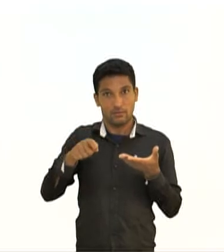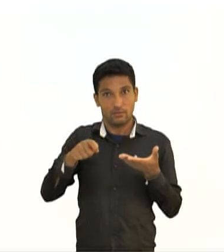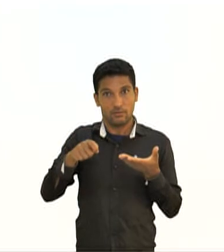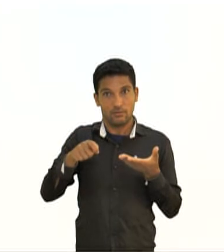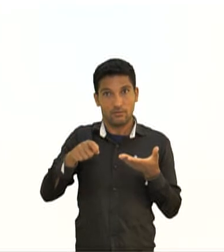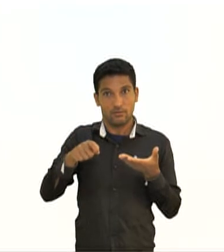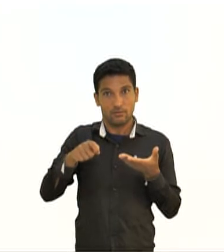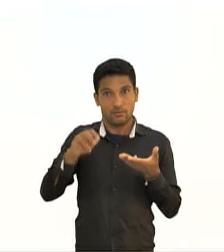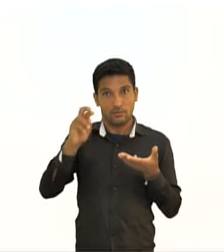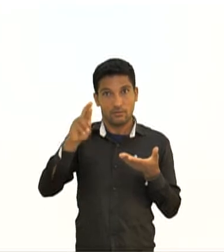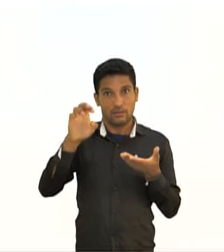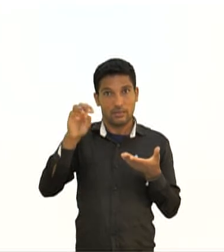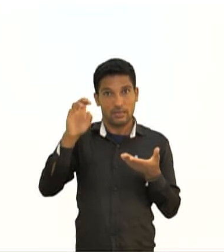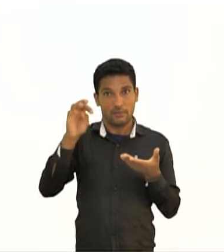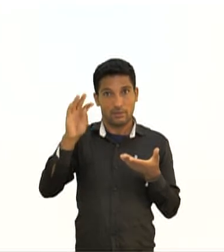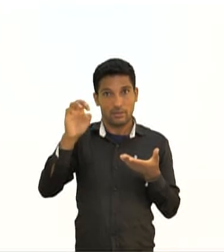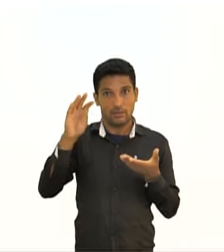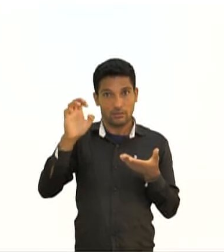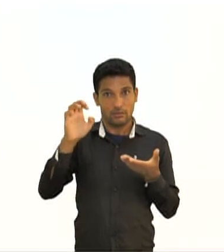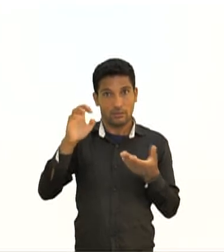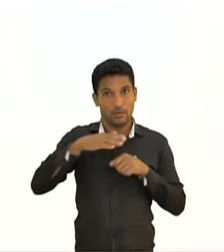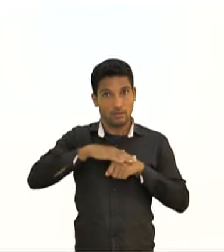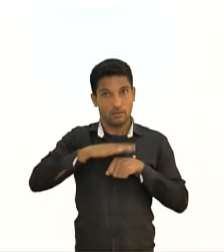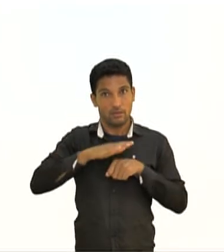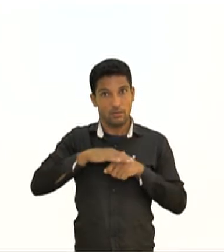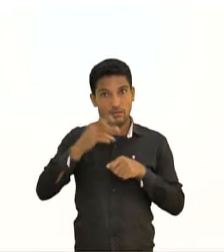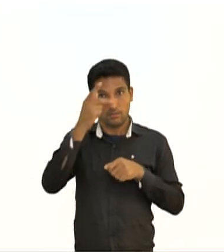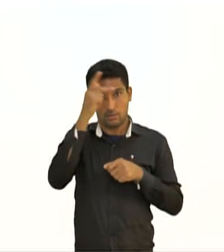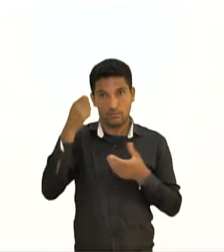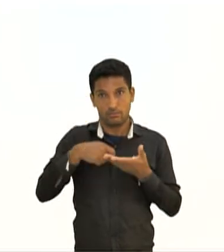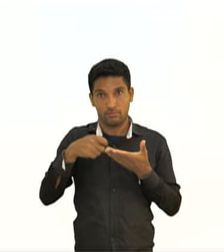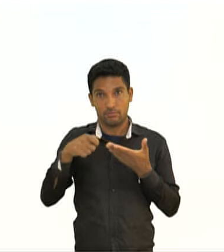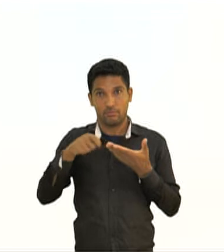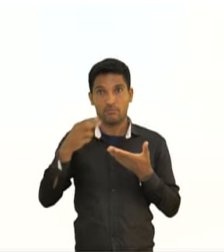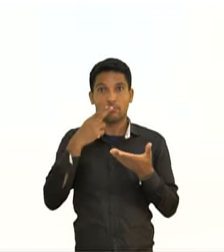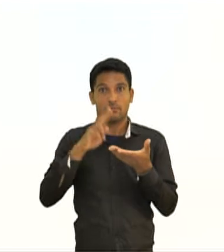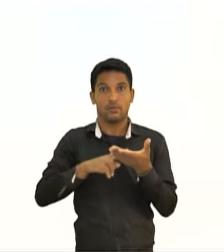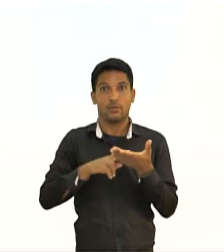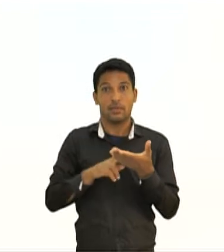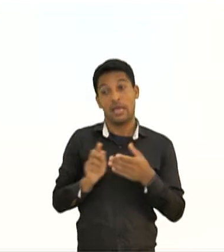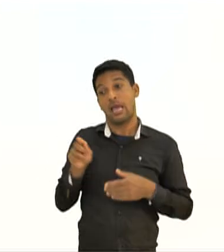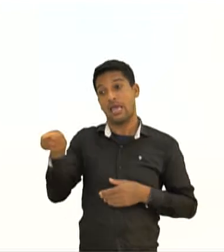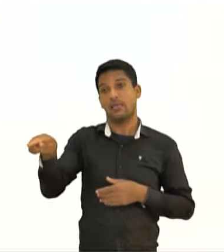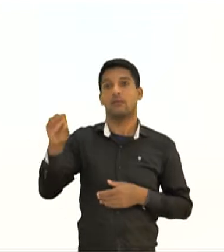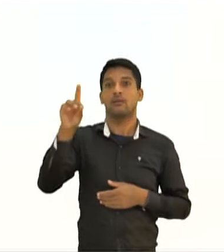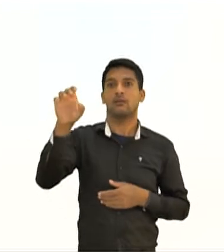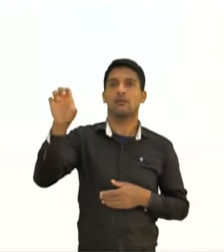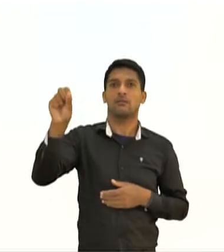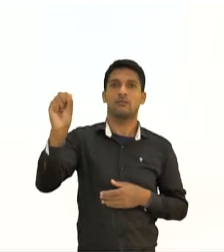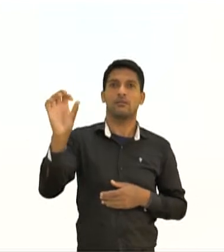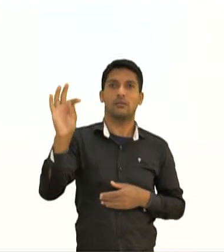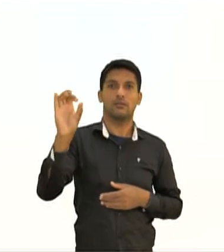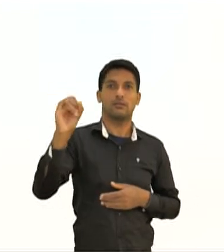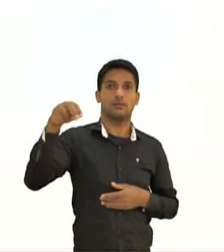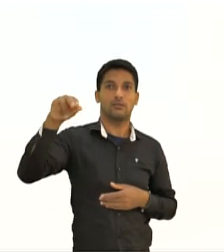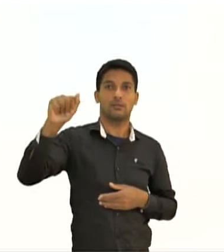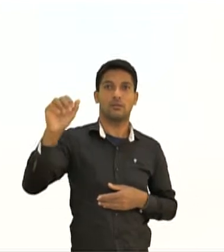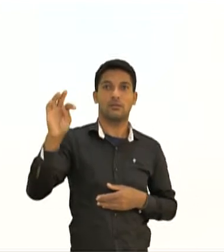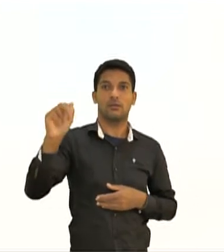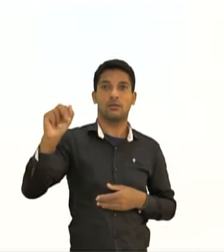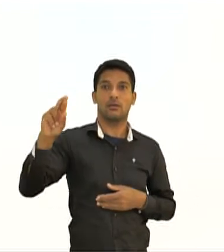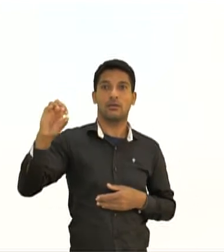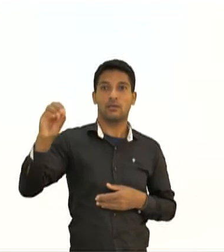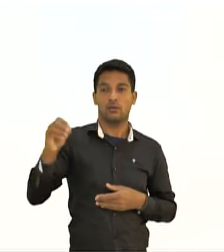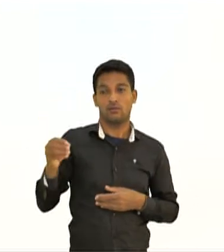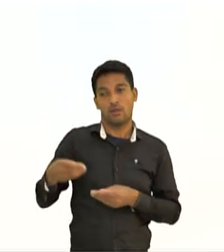de reclamação, né? E para que o destinatário consiga compreender, né? Aí a pessoa que vai receber essa mensagem. Então,